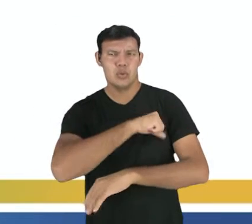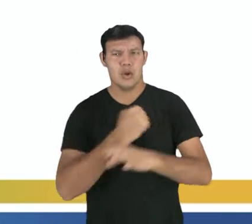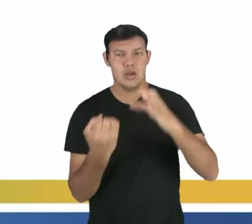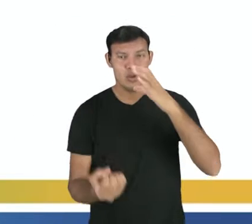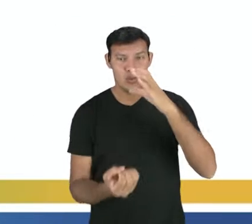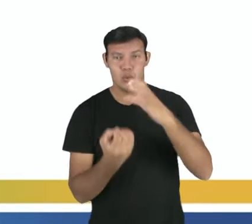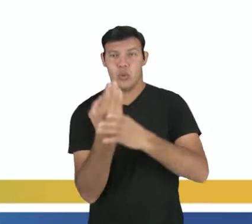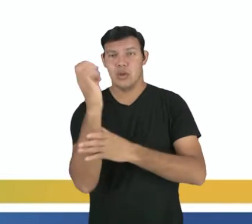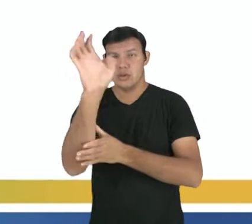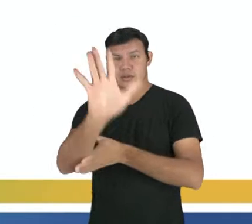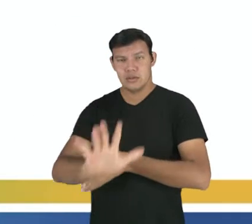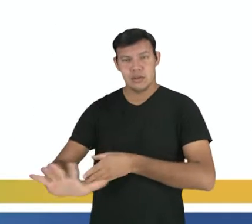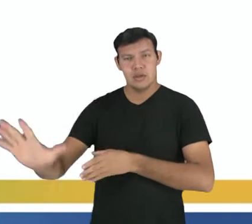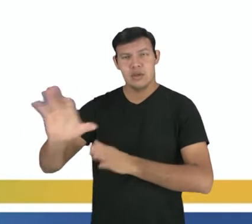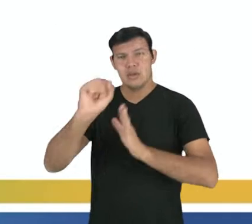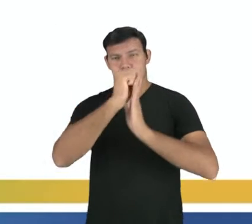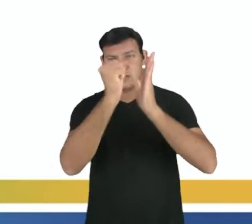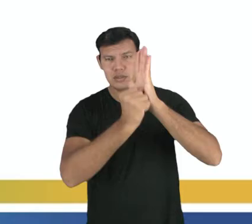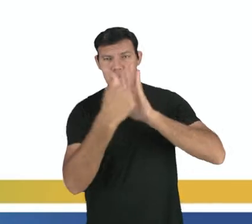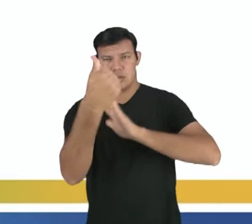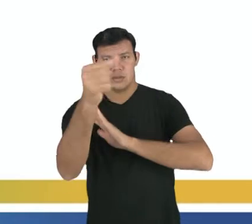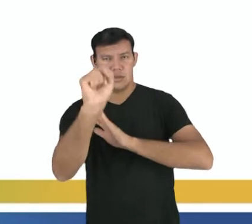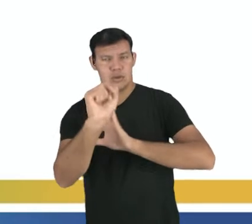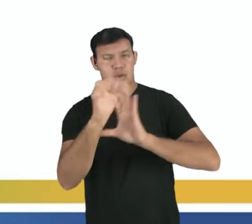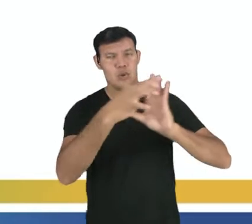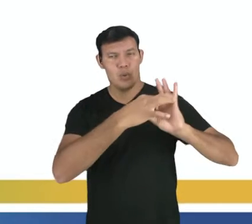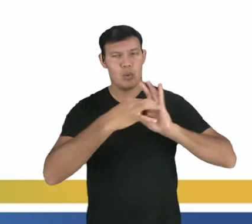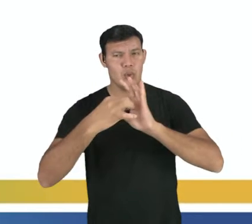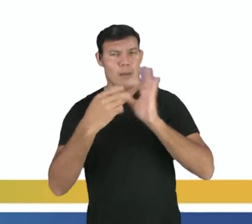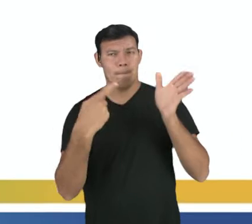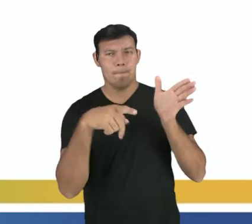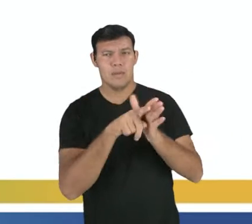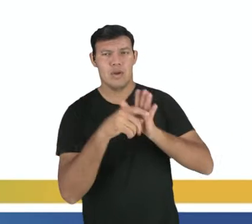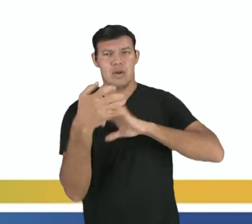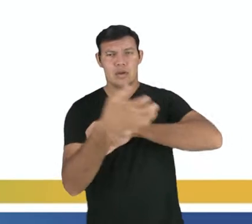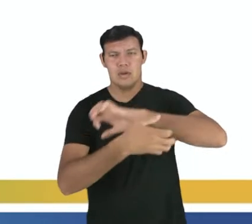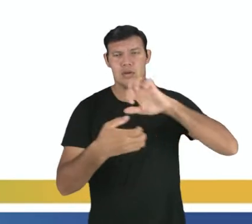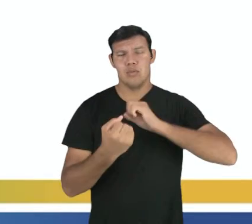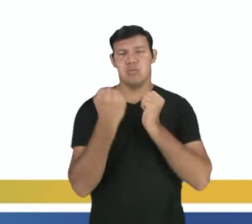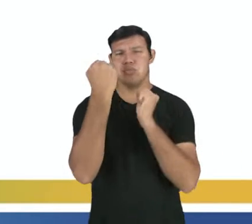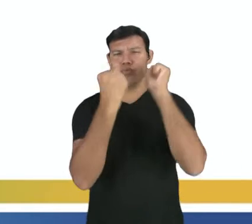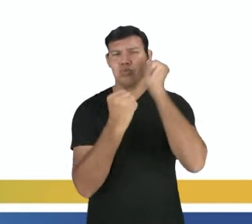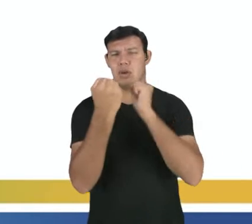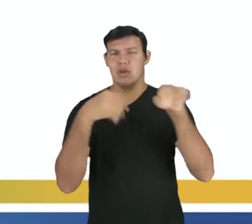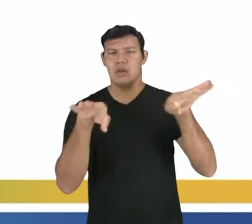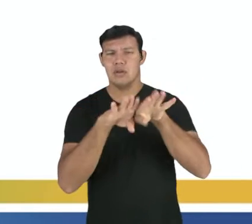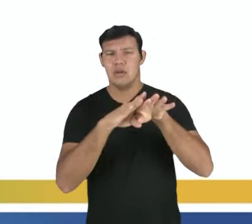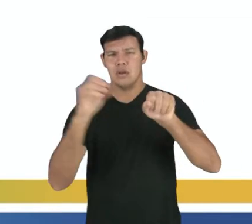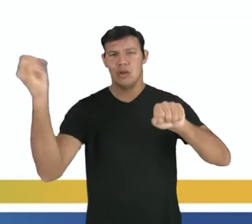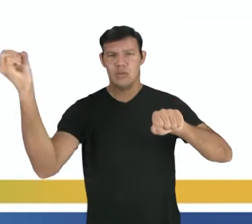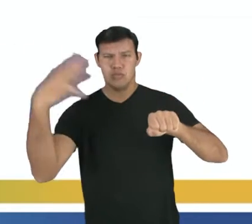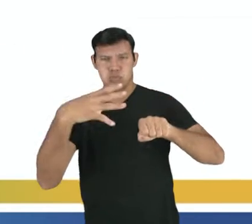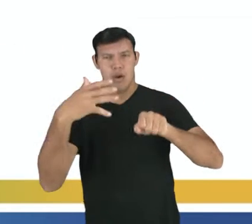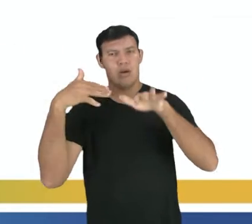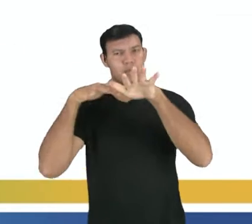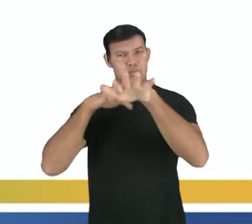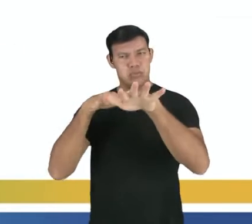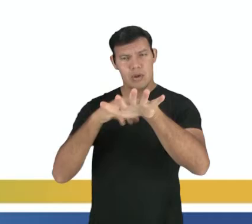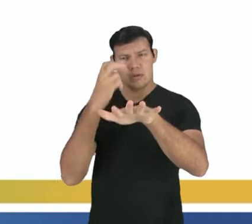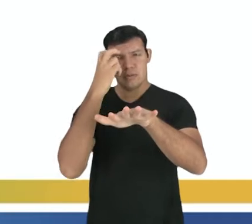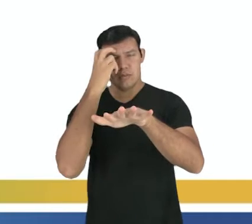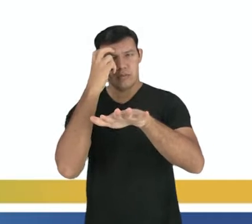surgiu onde? Na Europa, no século XVIII, no contexto da Revolução Industrial e do Iluminismo, movimento